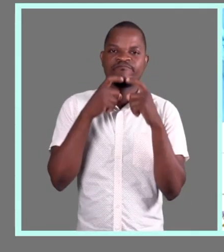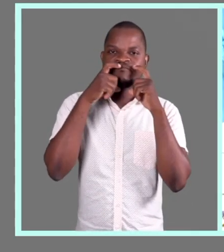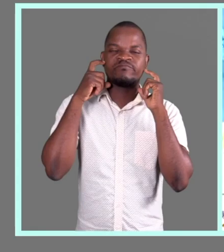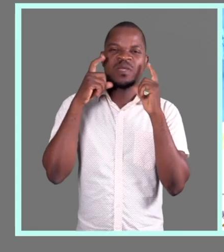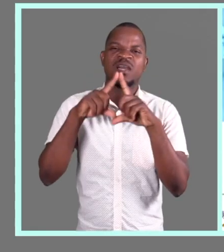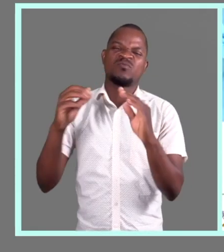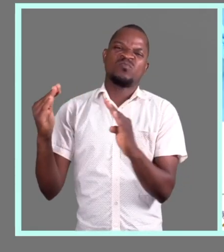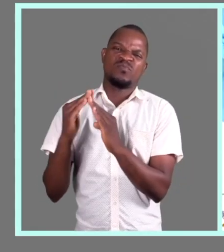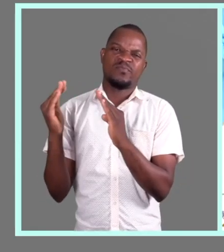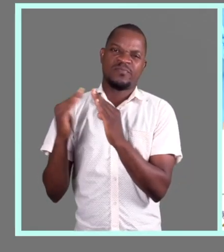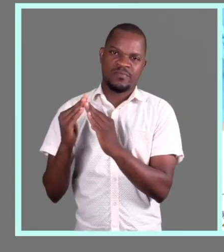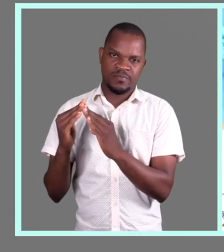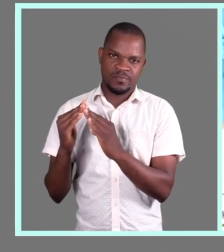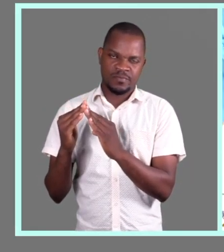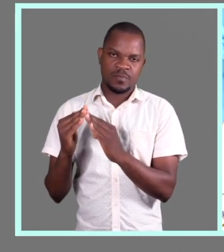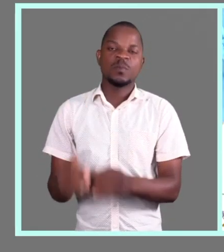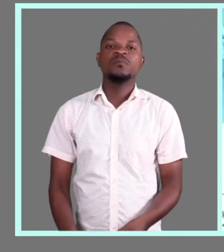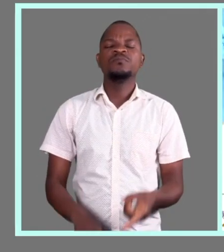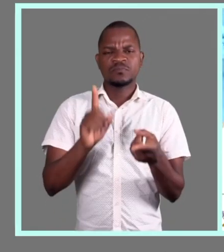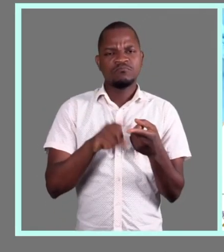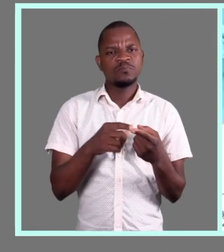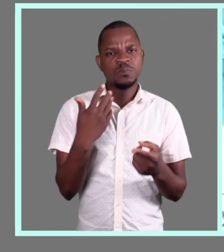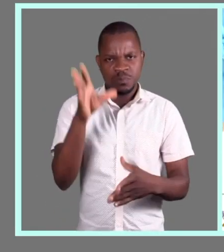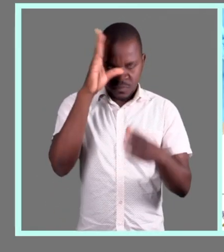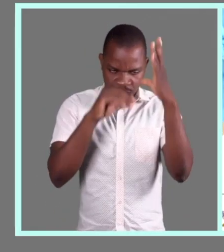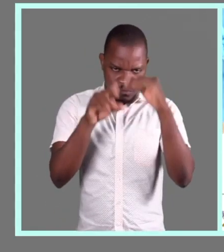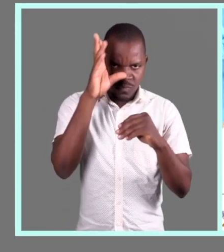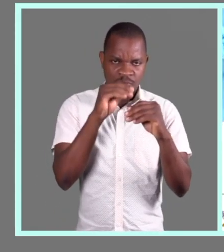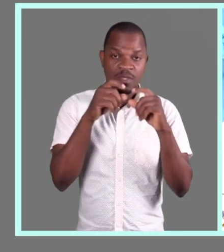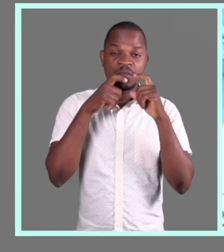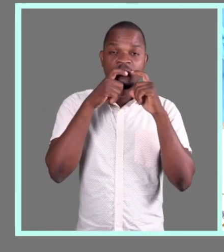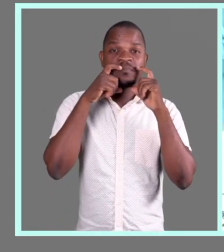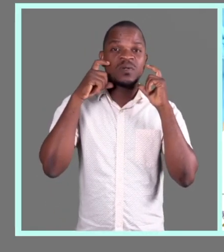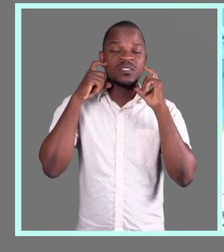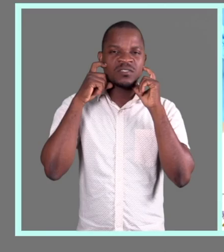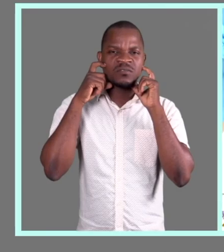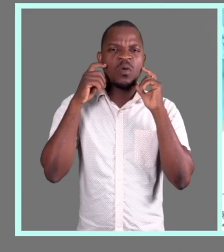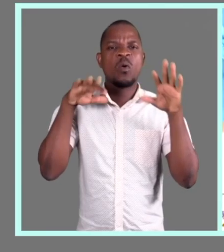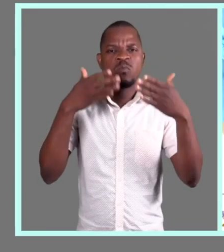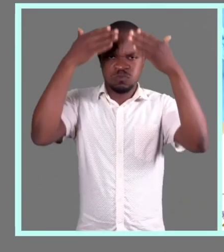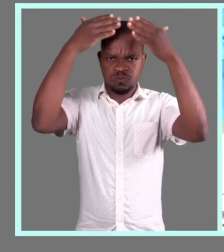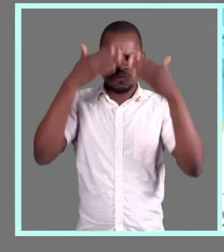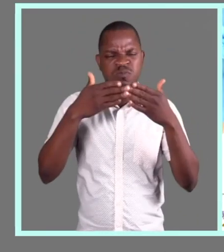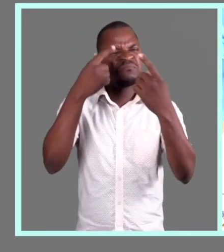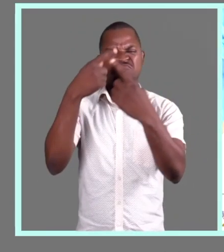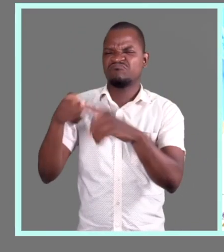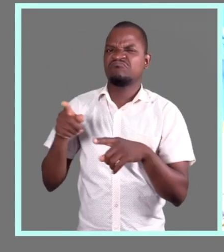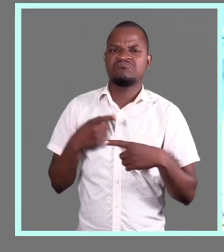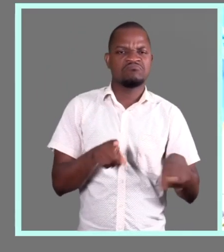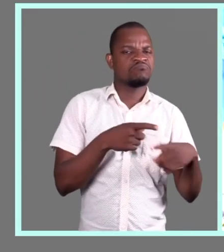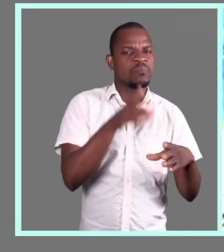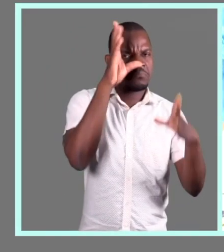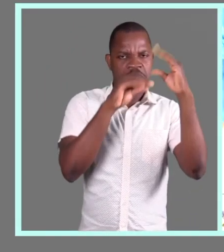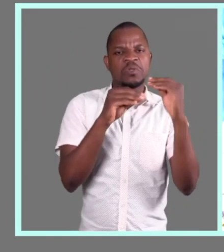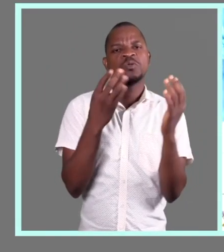caseiras. E também aprendi a fazer as máscaras caseiras, muitos tipos que nós